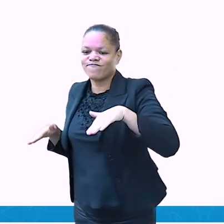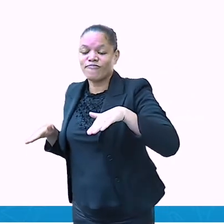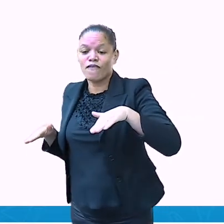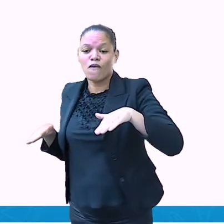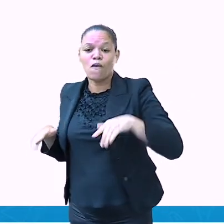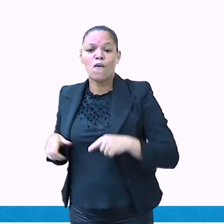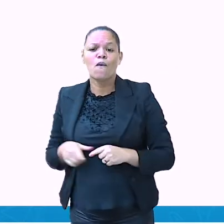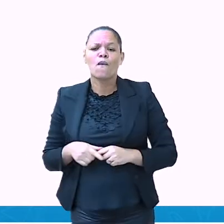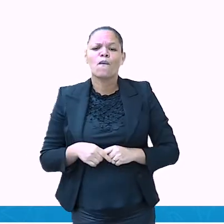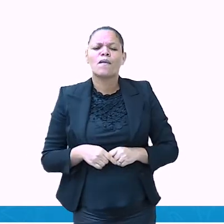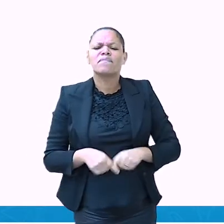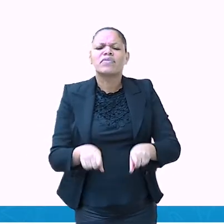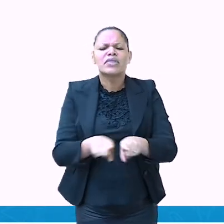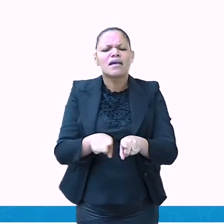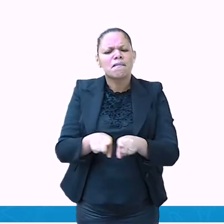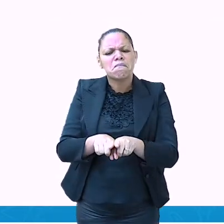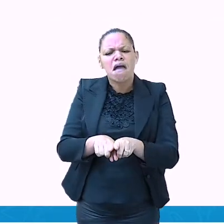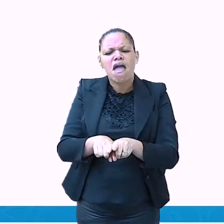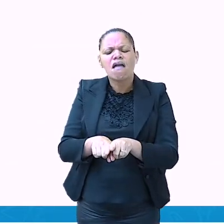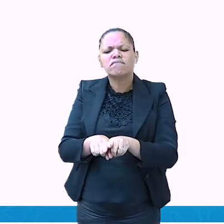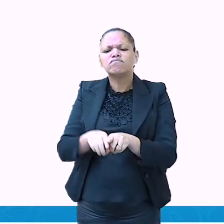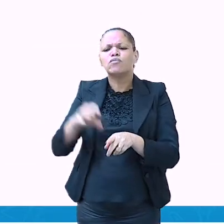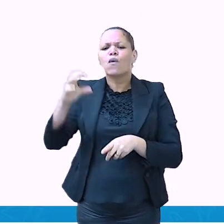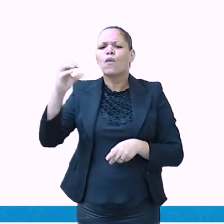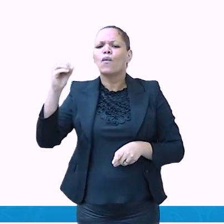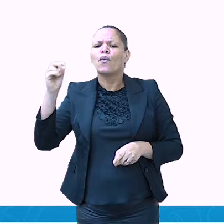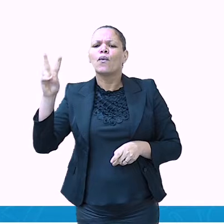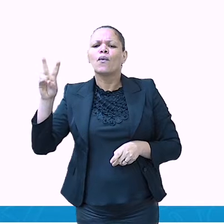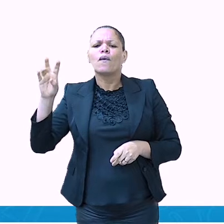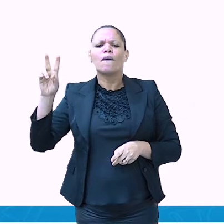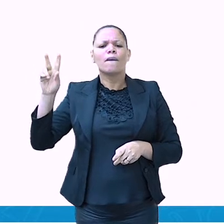As aves são ovíparas, né?